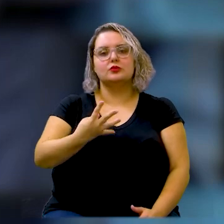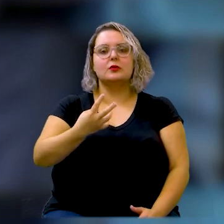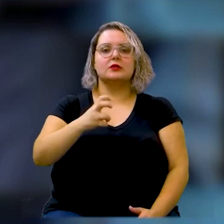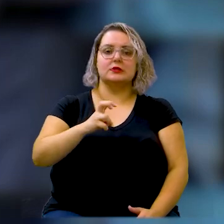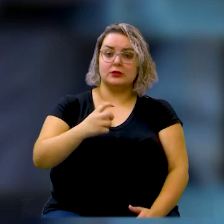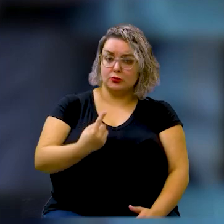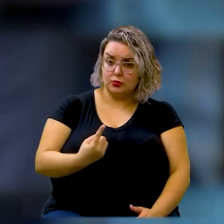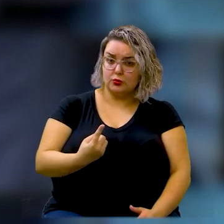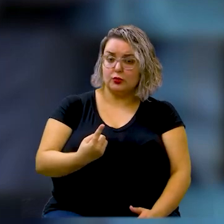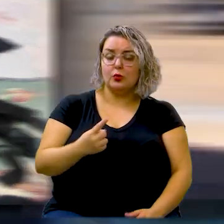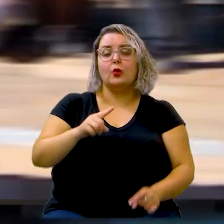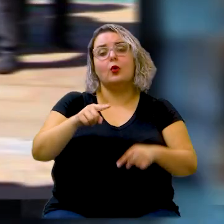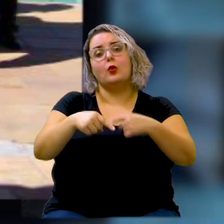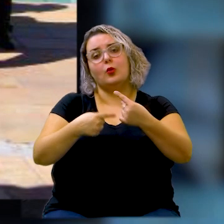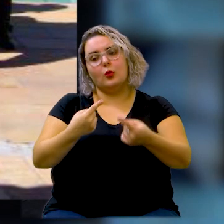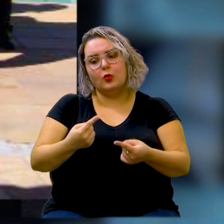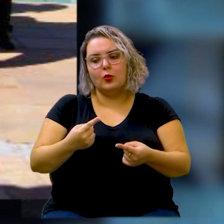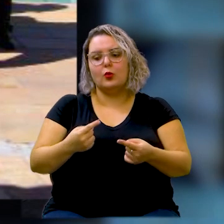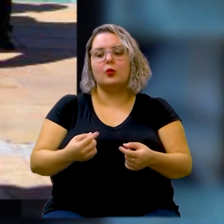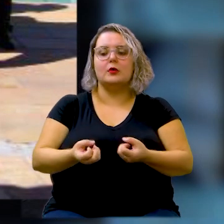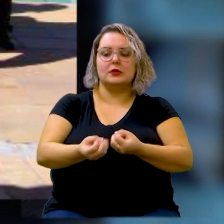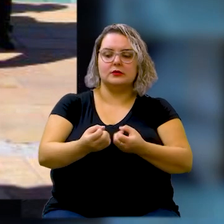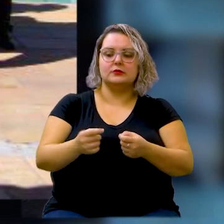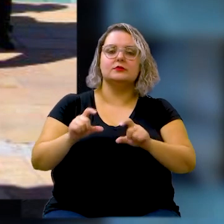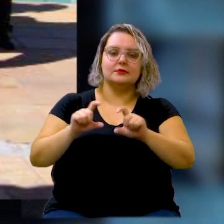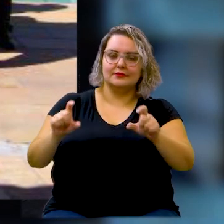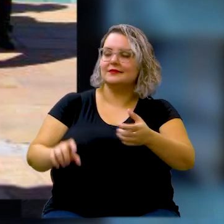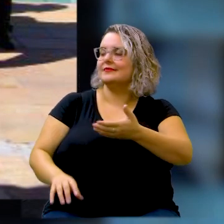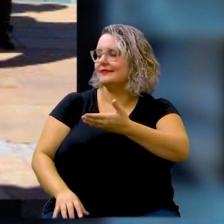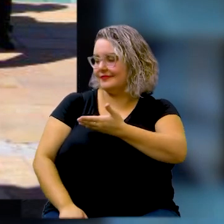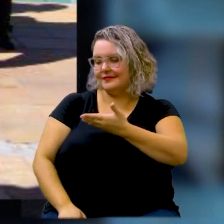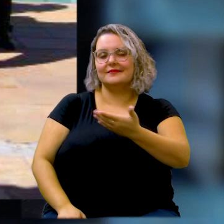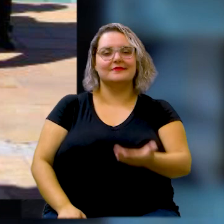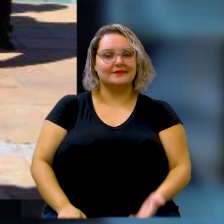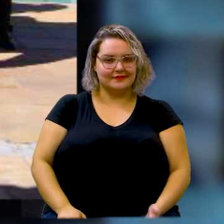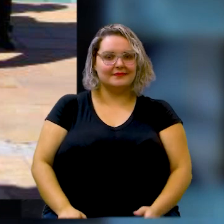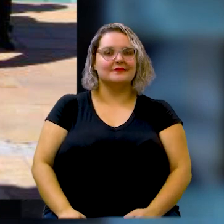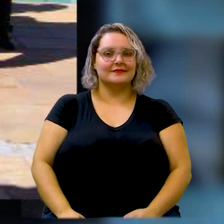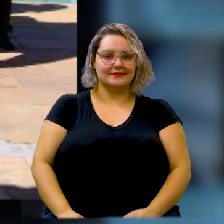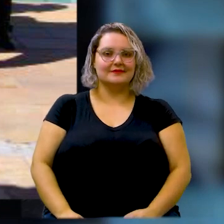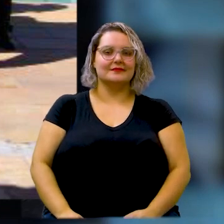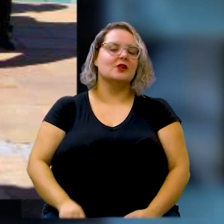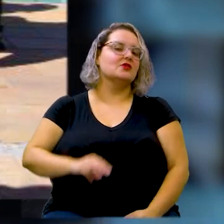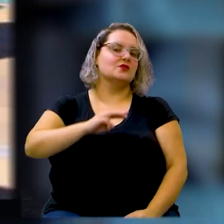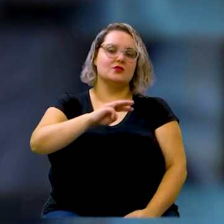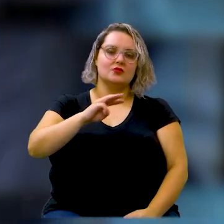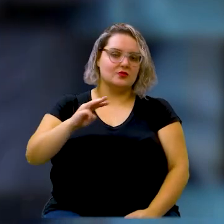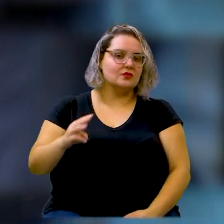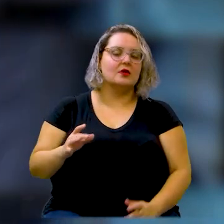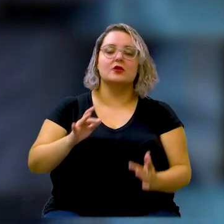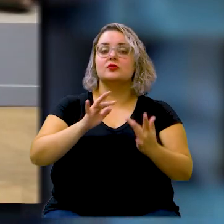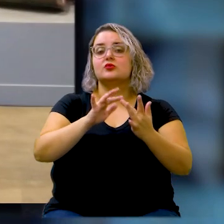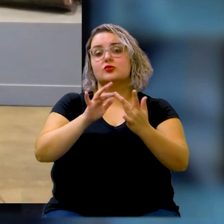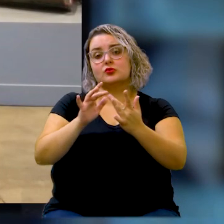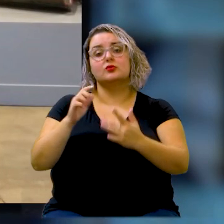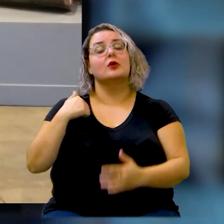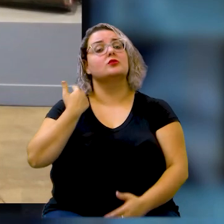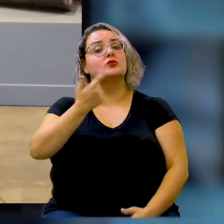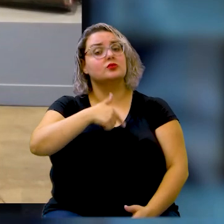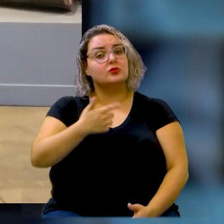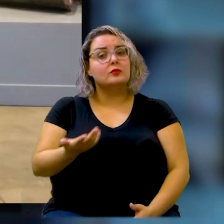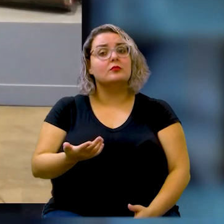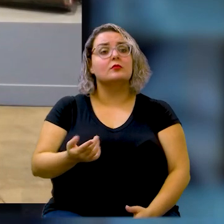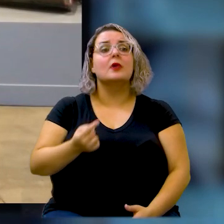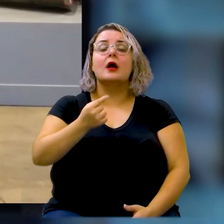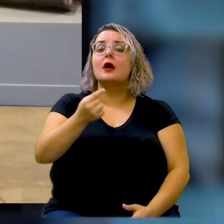3245-2451 ou por os outros dados que vão aparecer na tela, né, da Ação Forte, nosso site, nossos contatos. Para